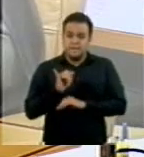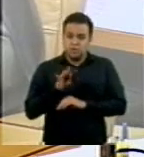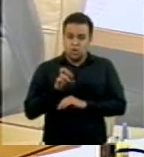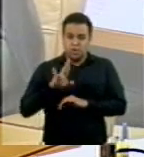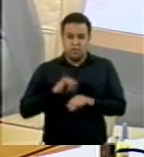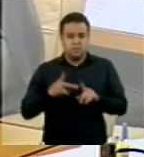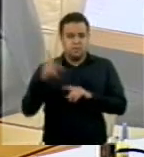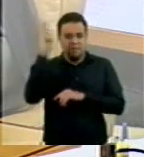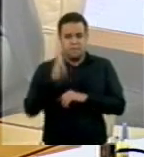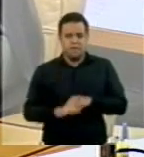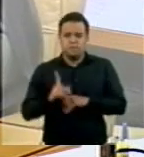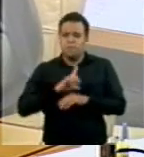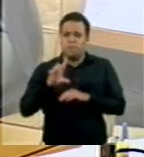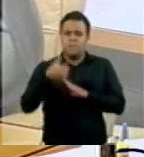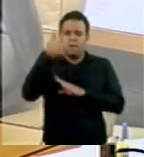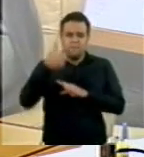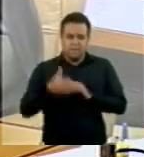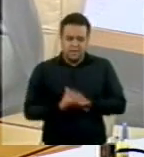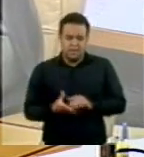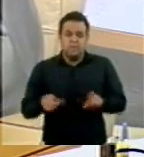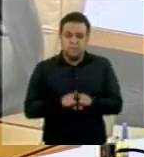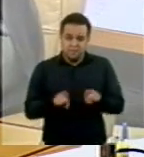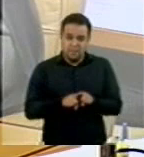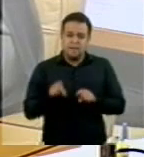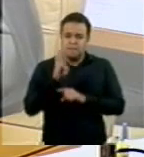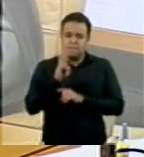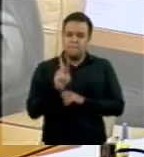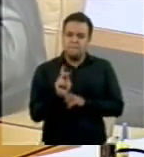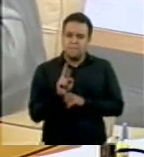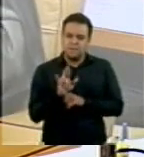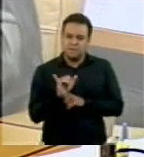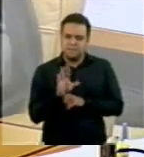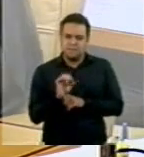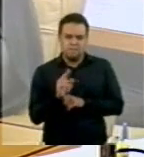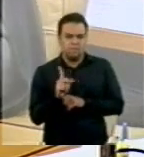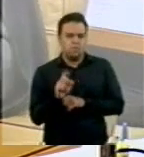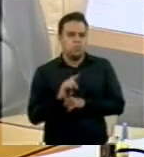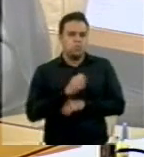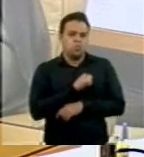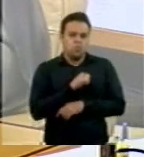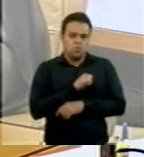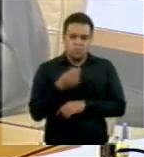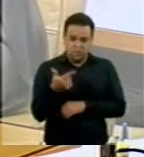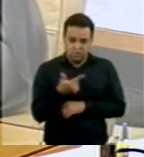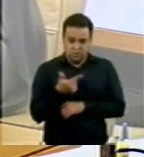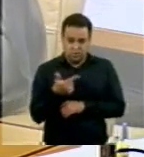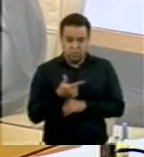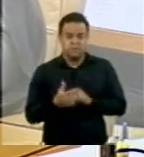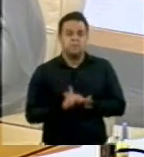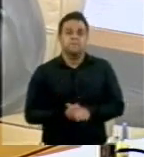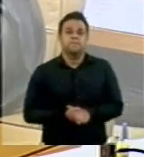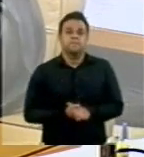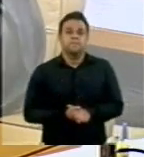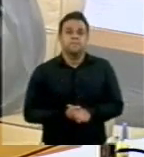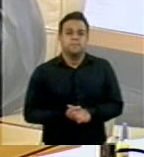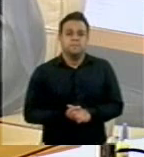dos seus primeiros signatários. Cito o princípio número 2 da introdução aos princípios de hoje à Carta, especialmente